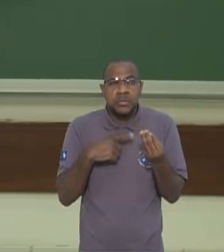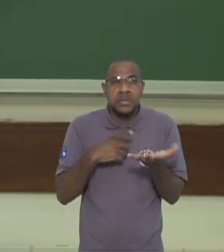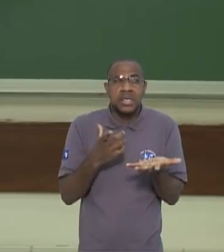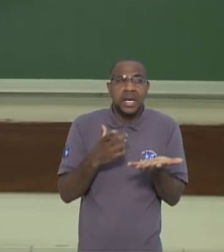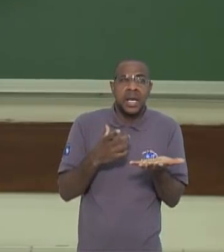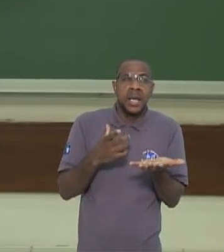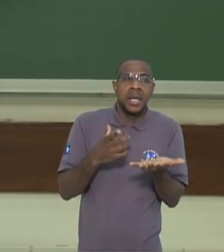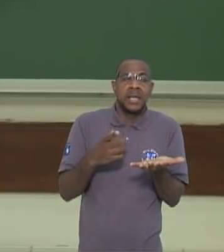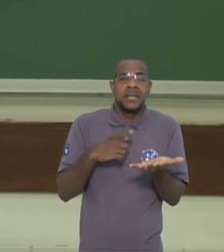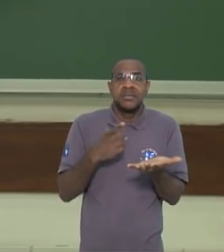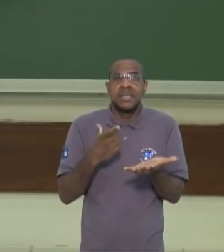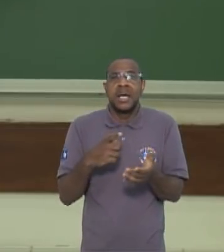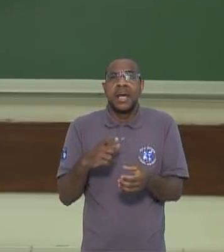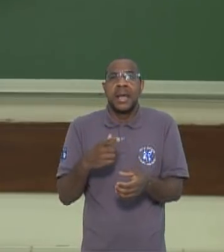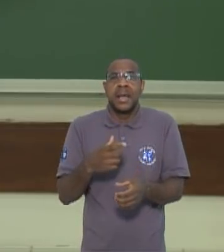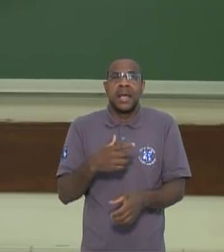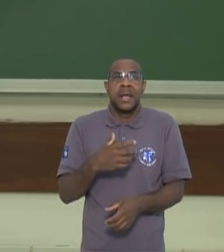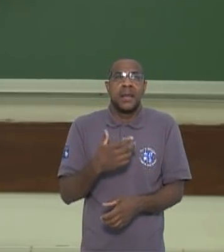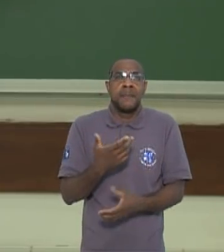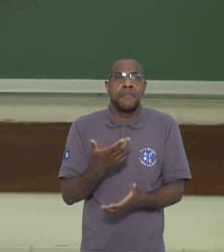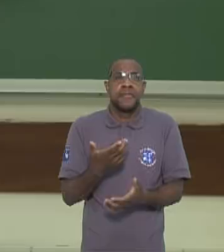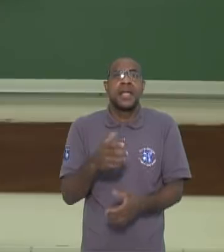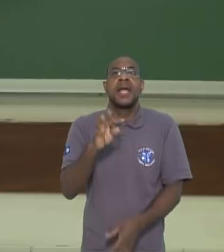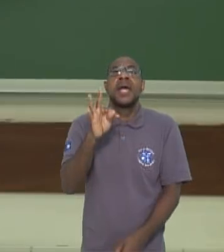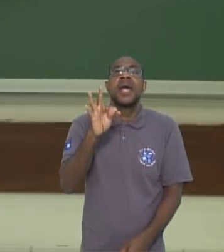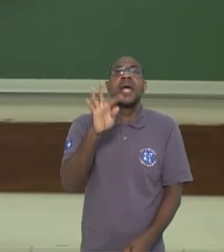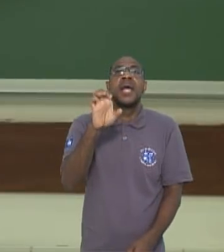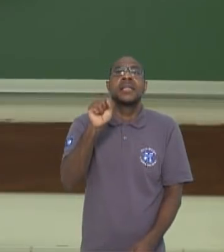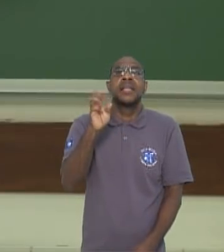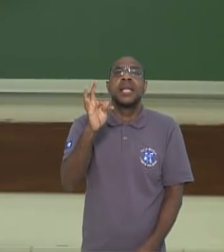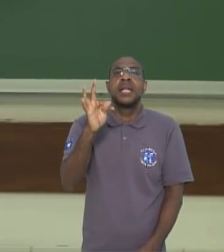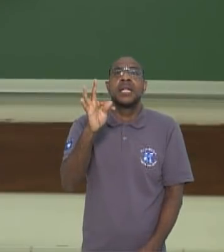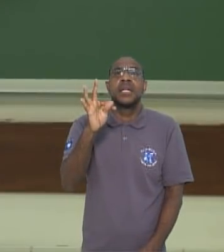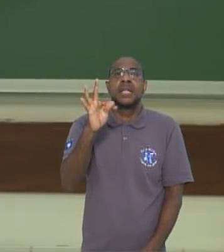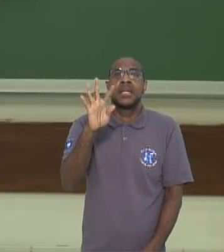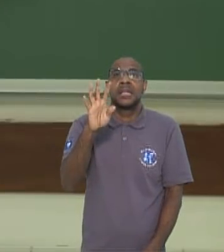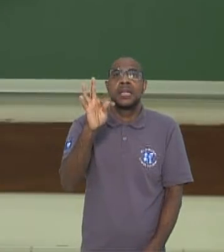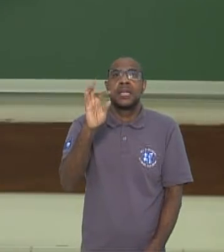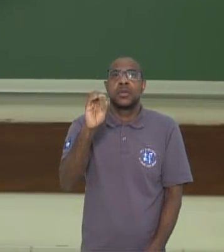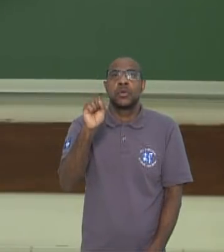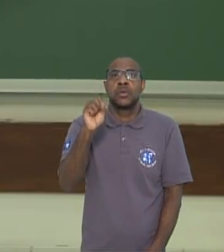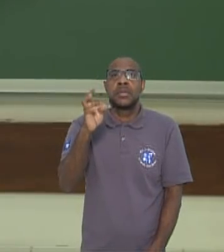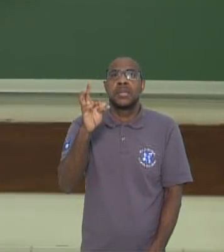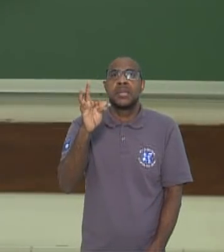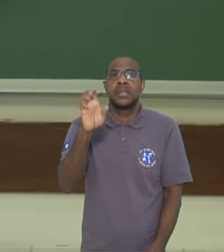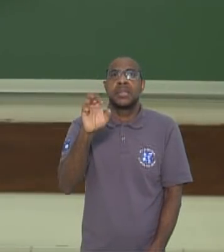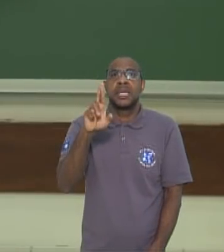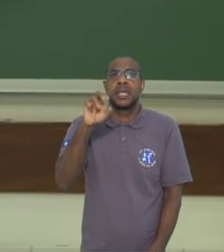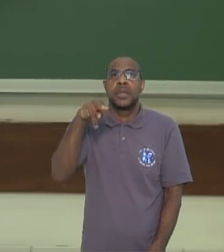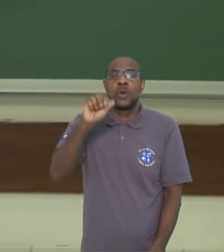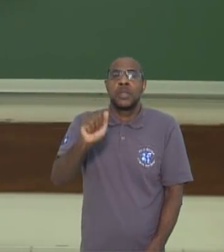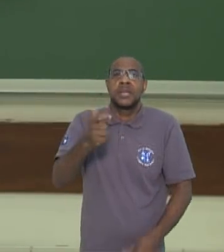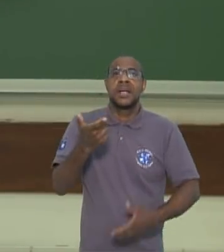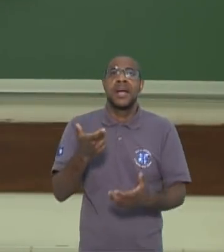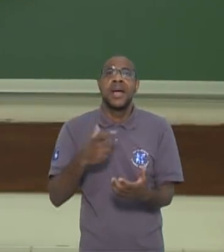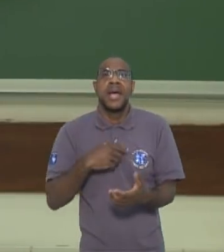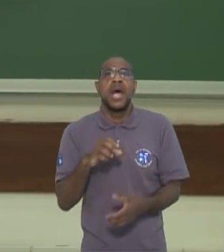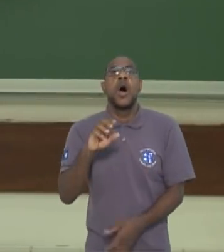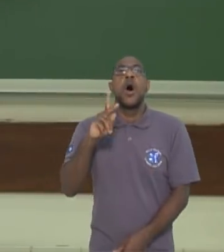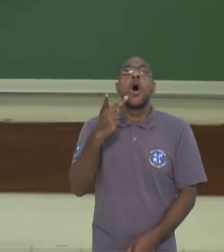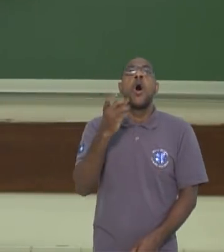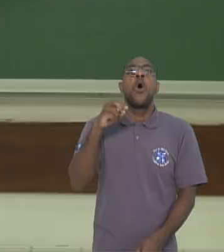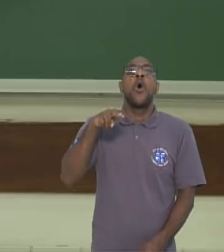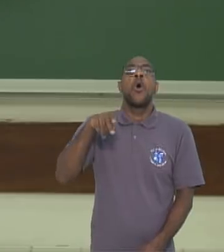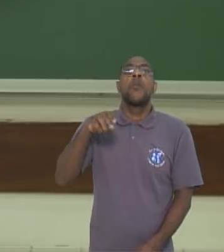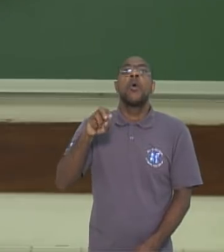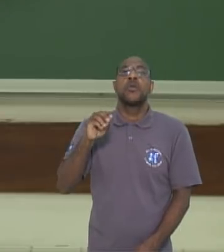ele tinha essa tendência a ser mais violento, né? Já que testosterona é um hormônio que acaba, né, sendo ali da força, deixando a pessoa mais